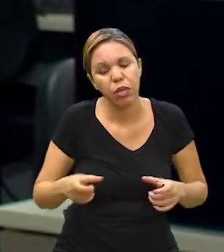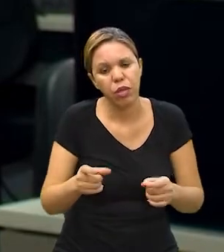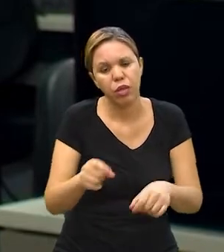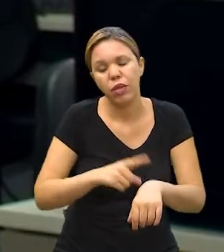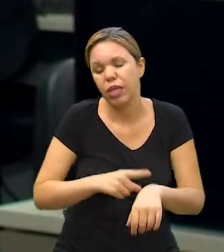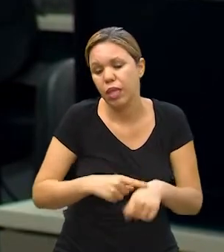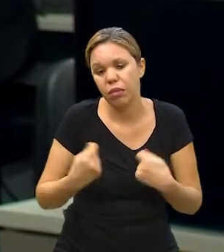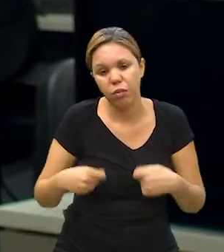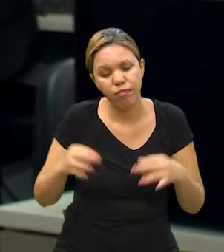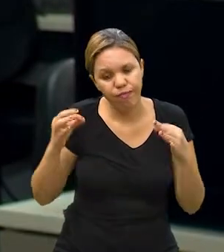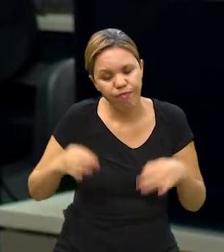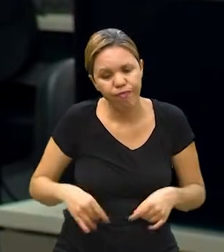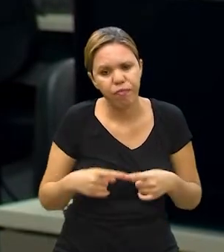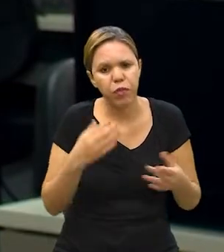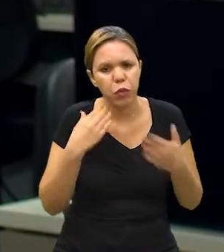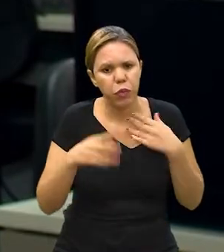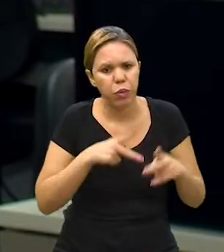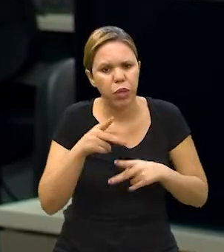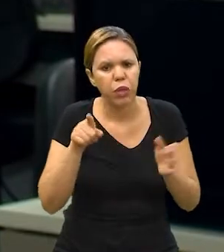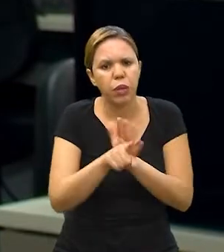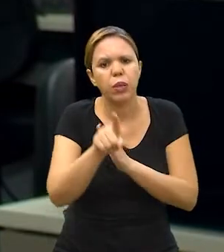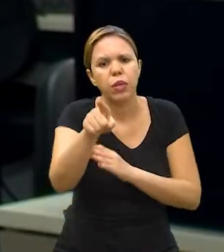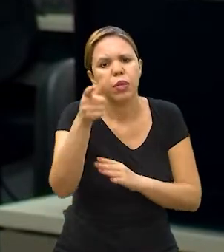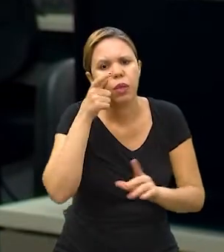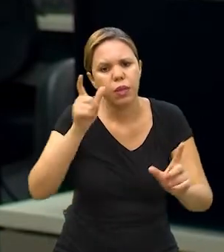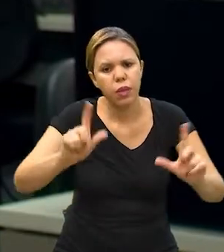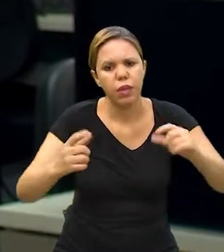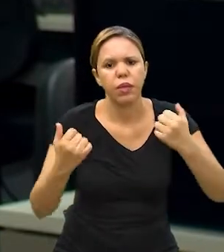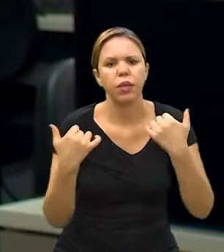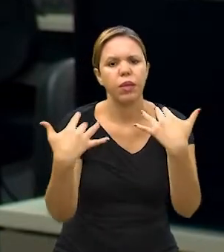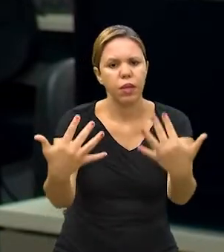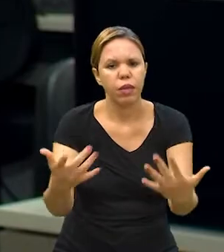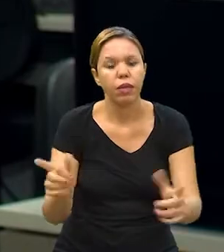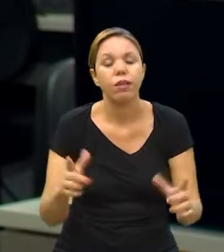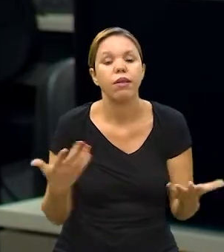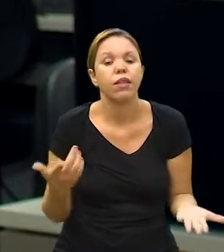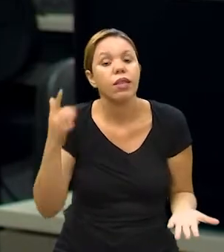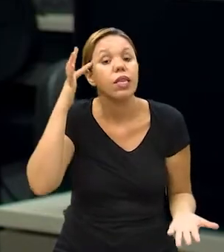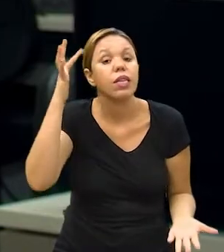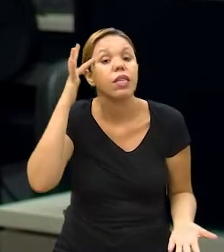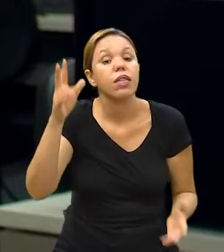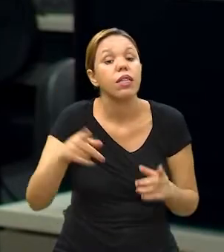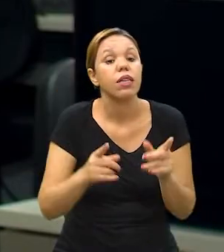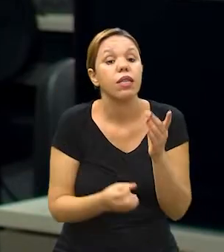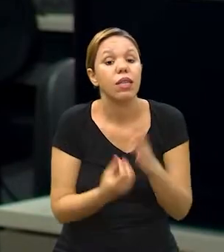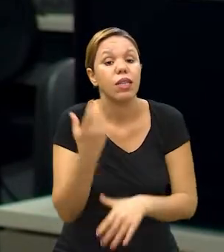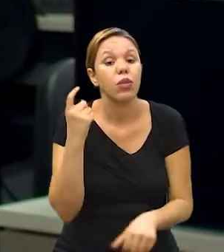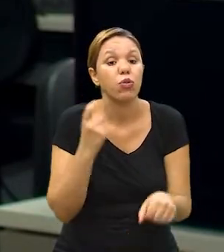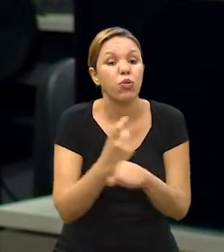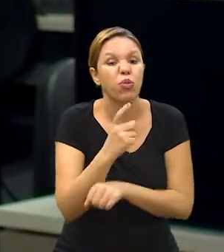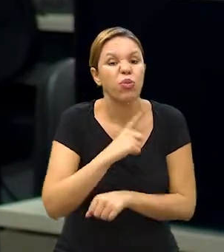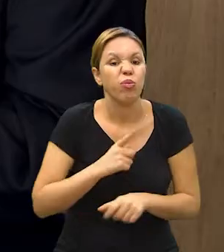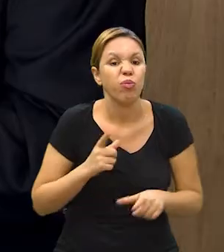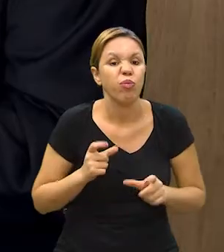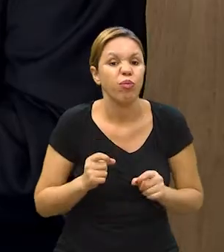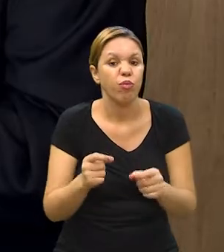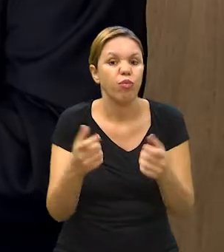tempo necessário. Eu converso com o ouvinte, pergunto para quem está no espectador, imaginar aqui a situação de descobrir que tem um